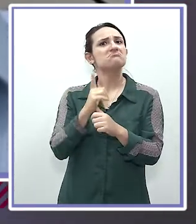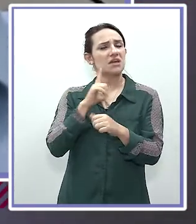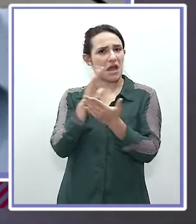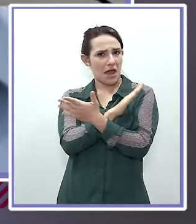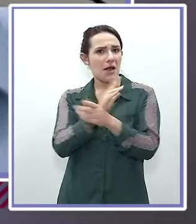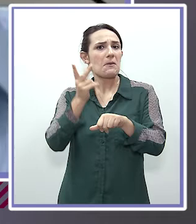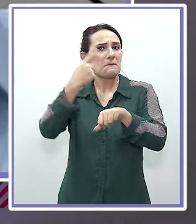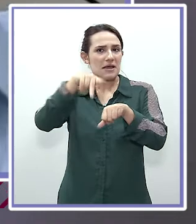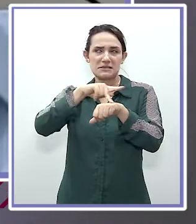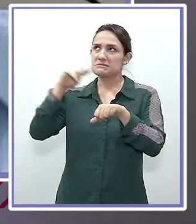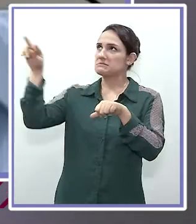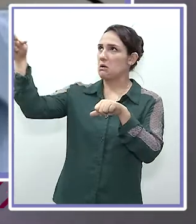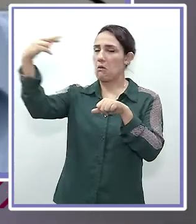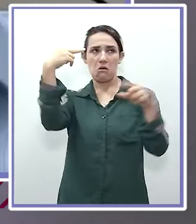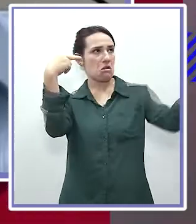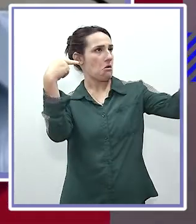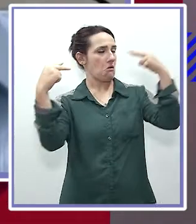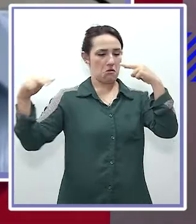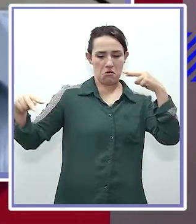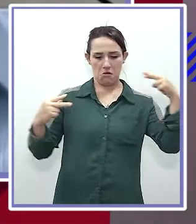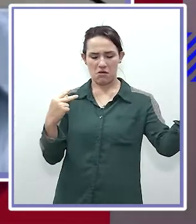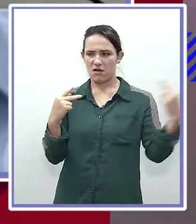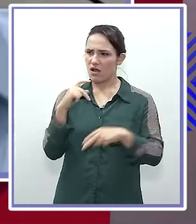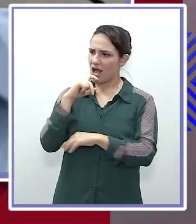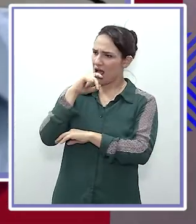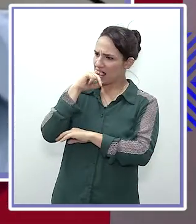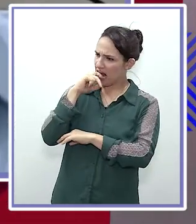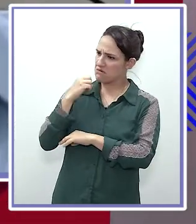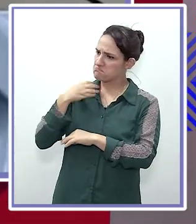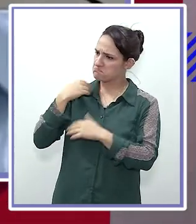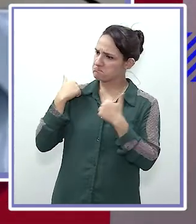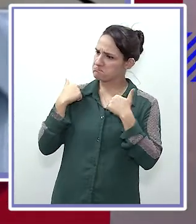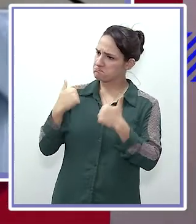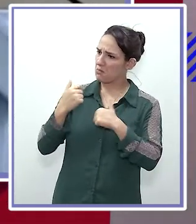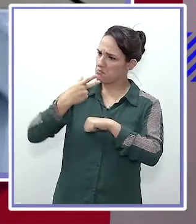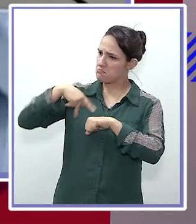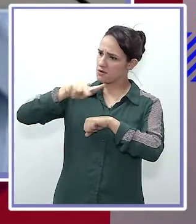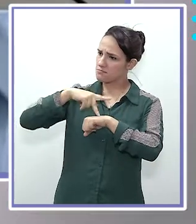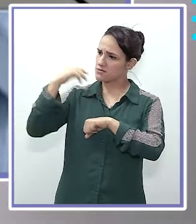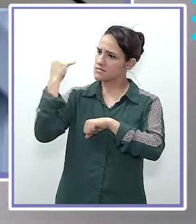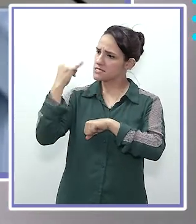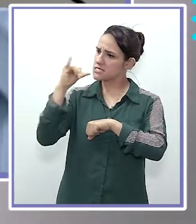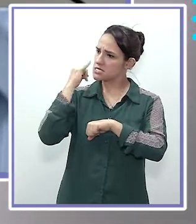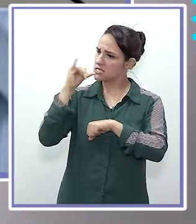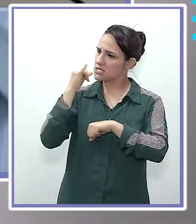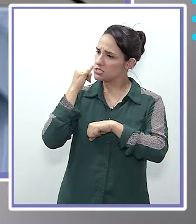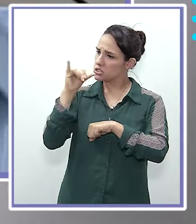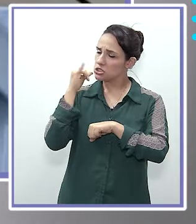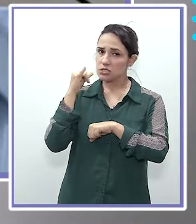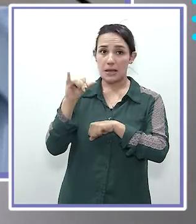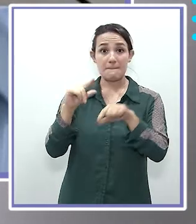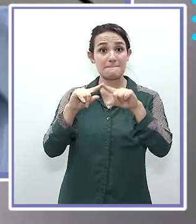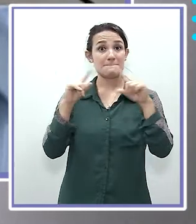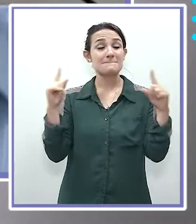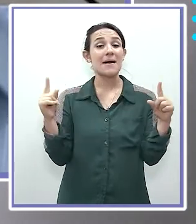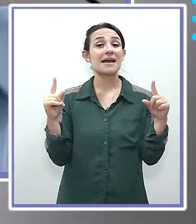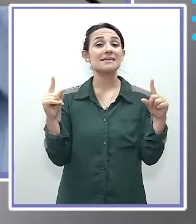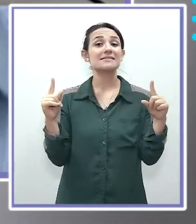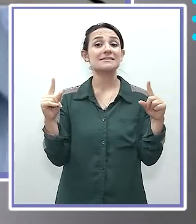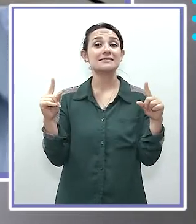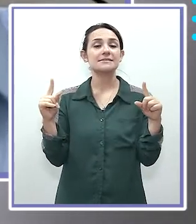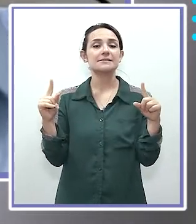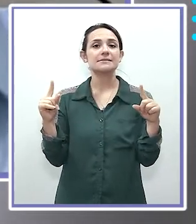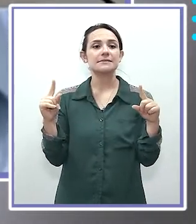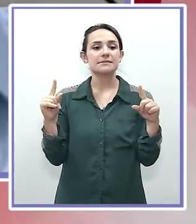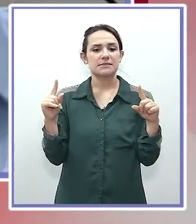países, a maioria tem inveja, inclusive, um sistema complexo, mas que tem uma possibilidade de atendimento do